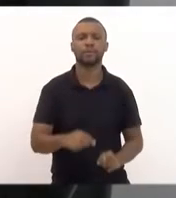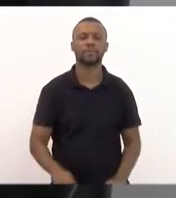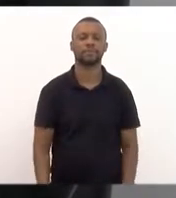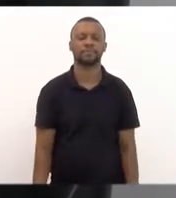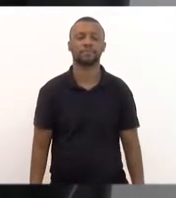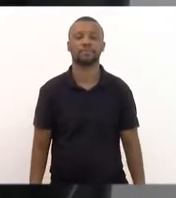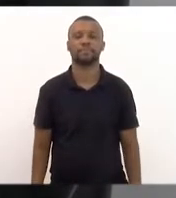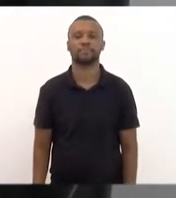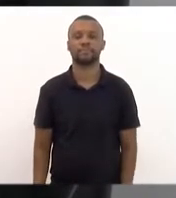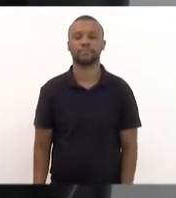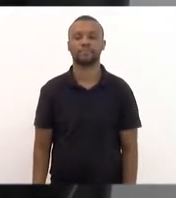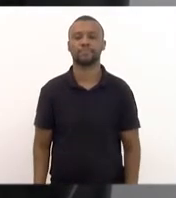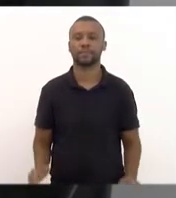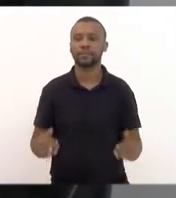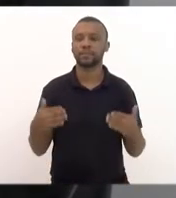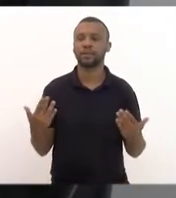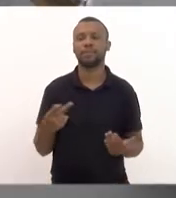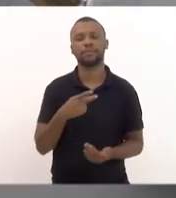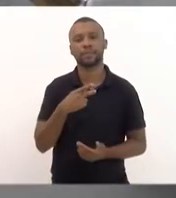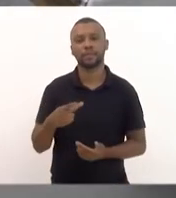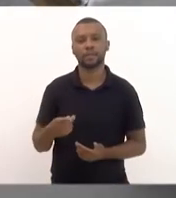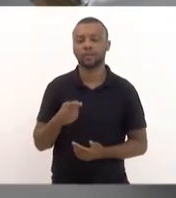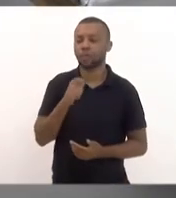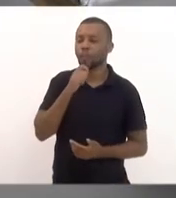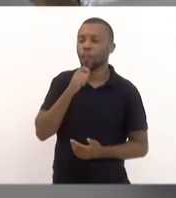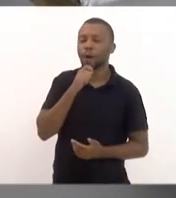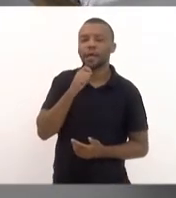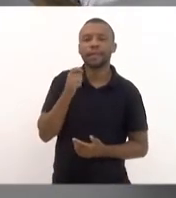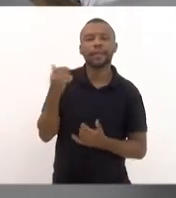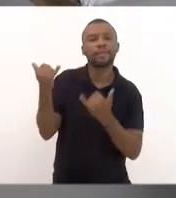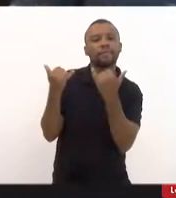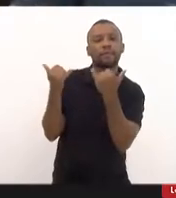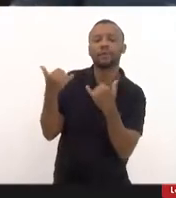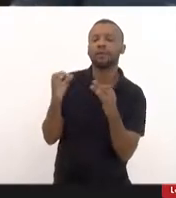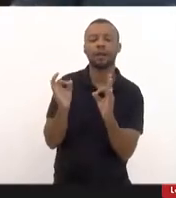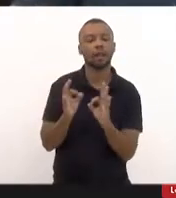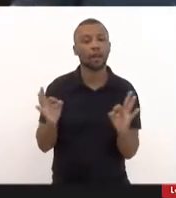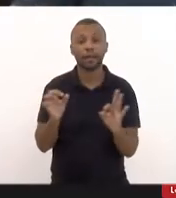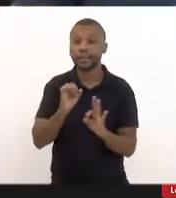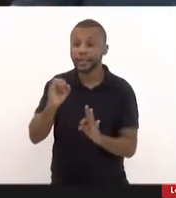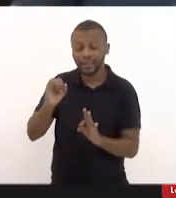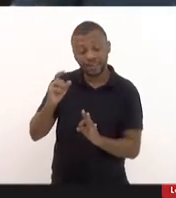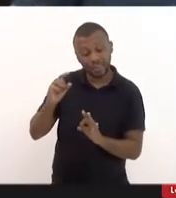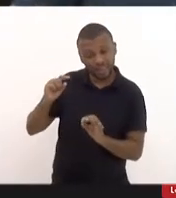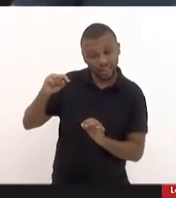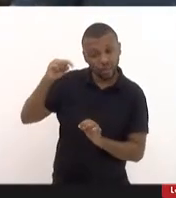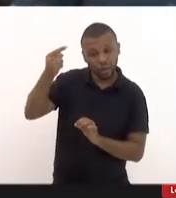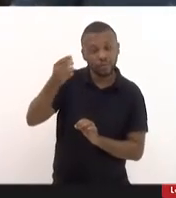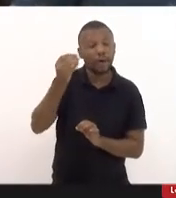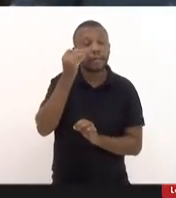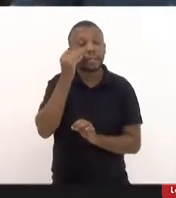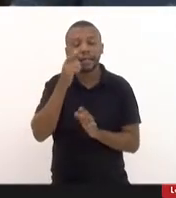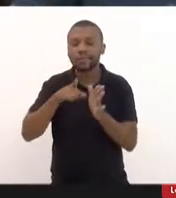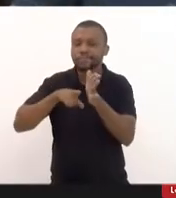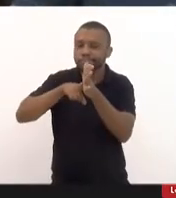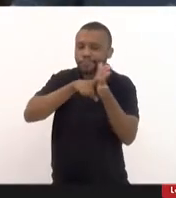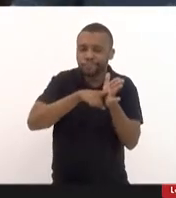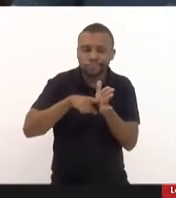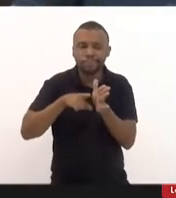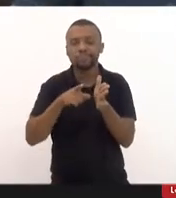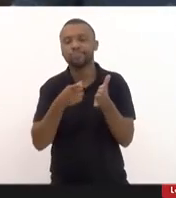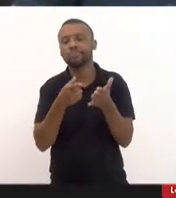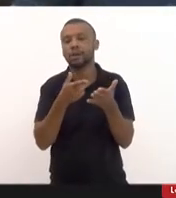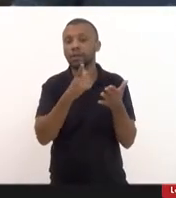Olha, presidente, eu não tenho essa informação, não. Se só me der na segunda oportunidade, eu vou sair aqui para procurar. Claro, a secretaria,